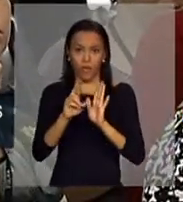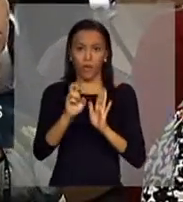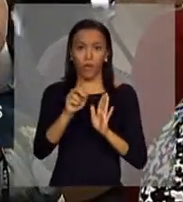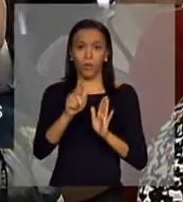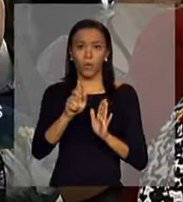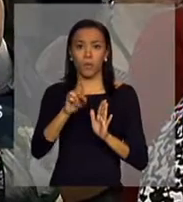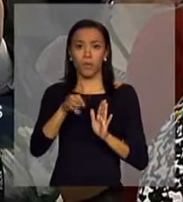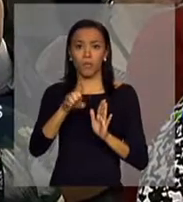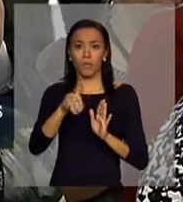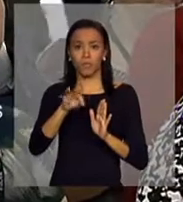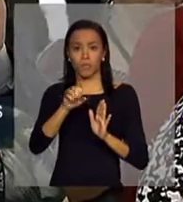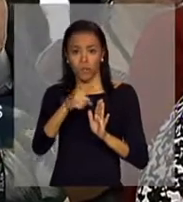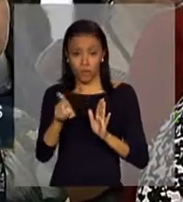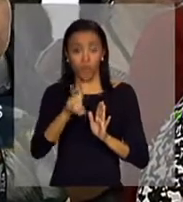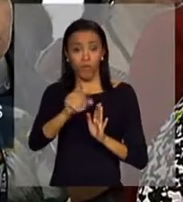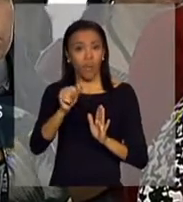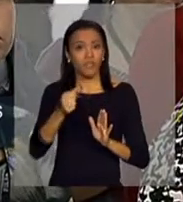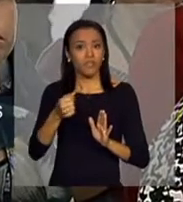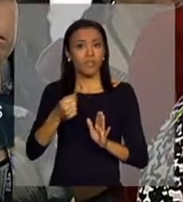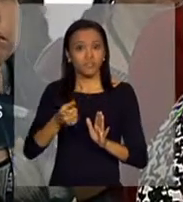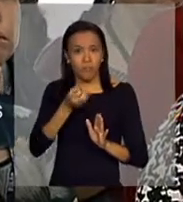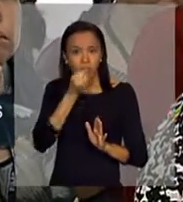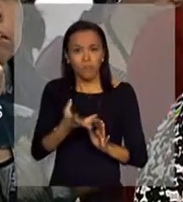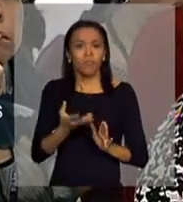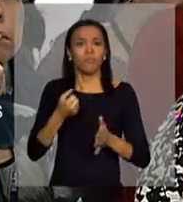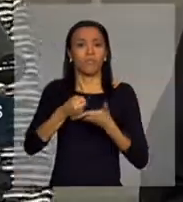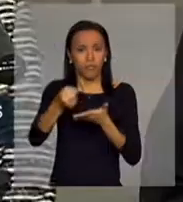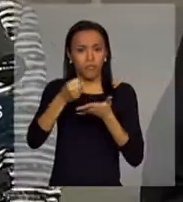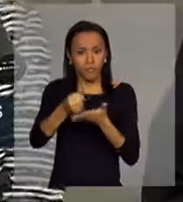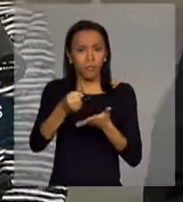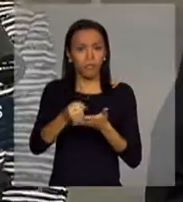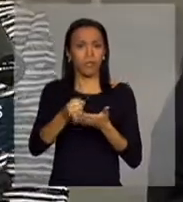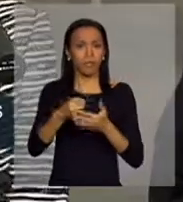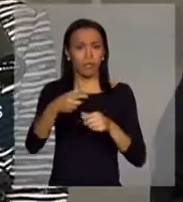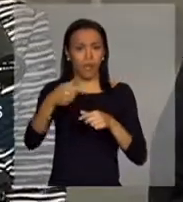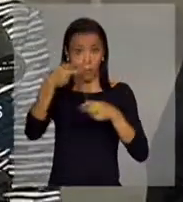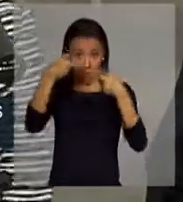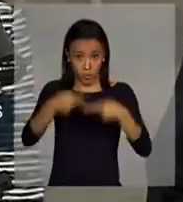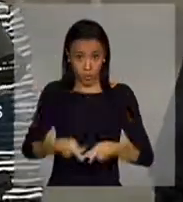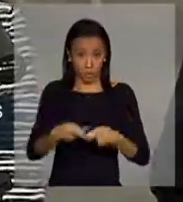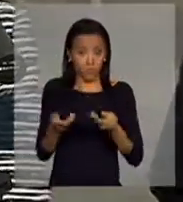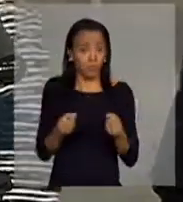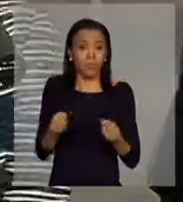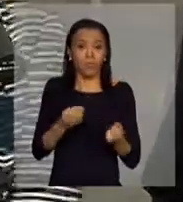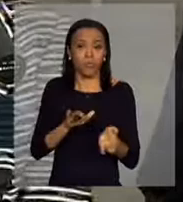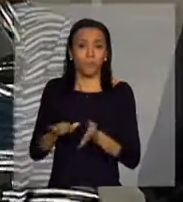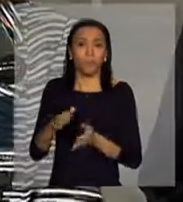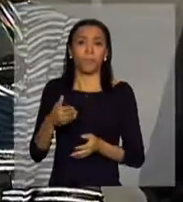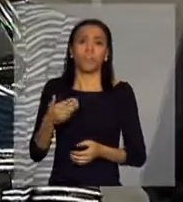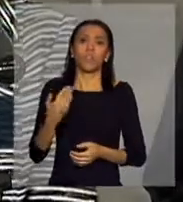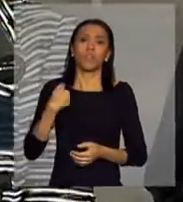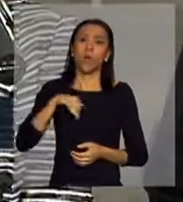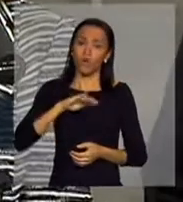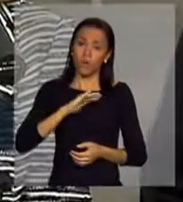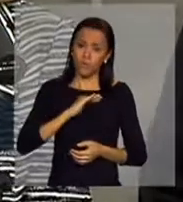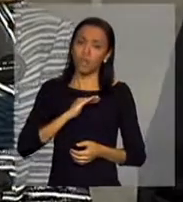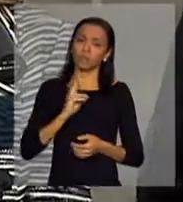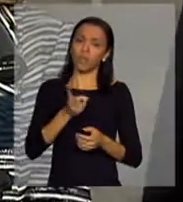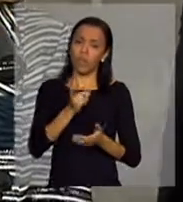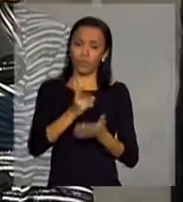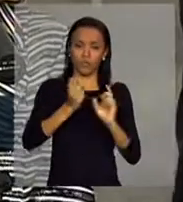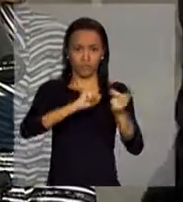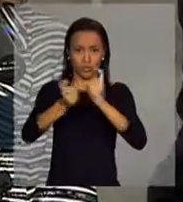essa prerrogativa de encaminhar esses projetos, né? Sim, nós não abriríamos mão de fazer uma discussão interna no governo